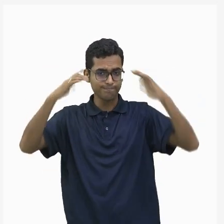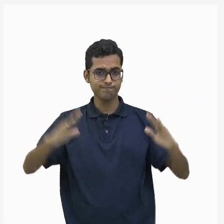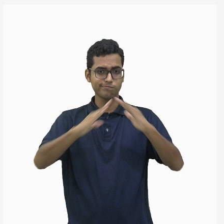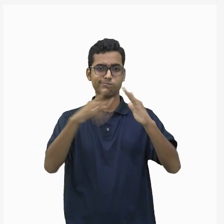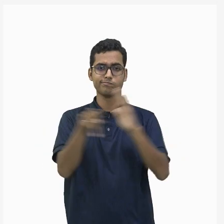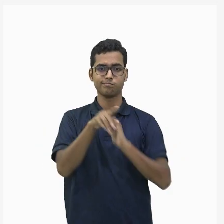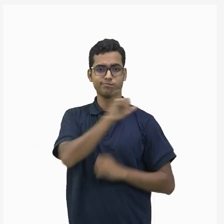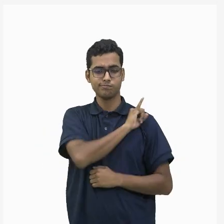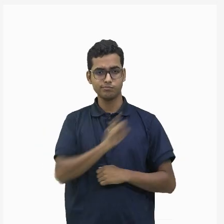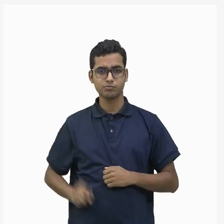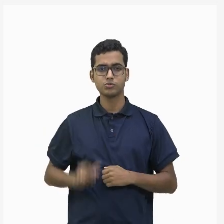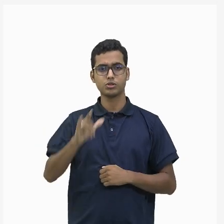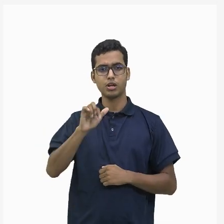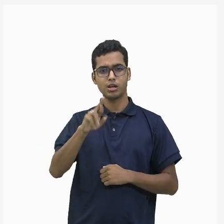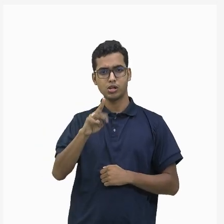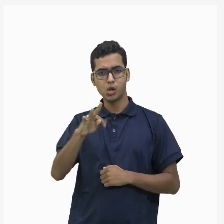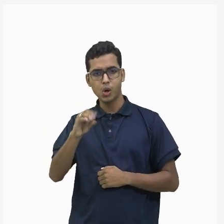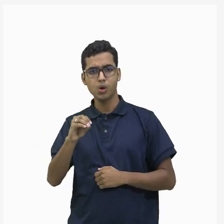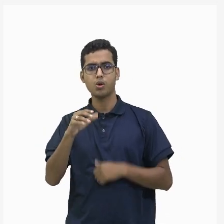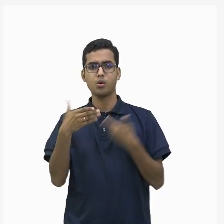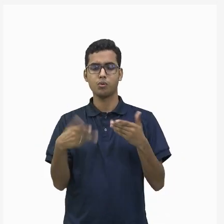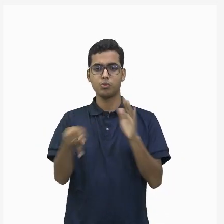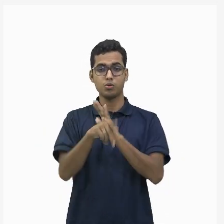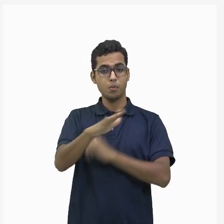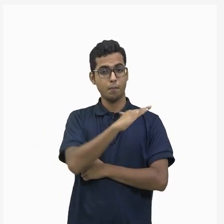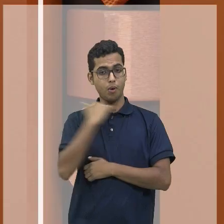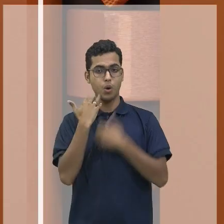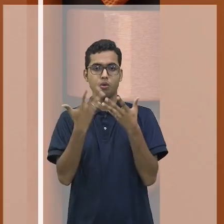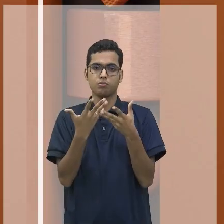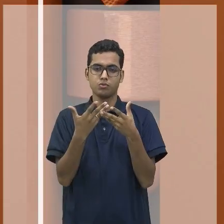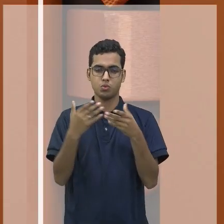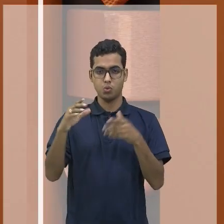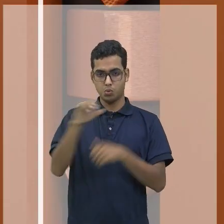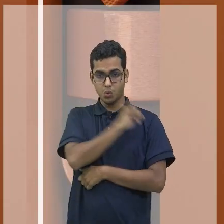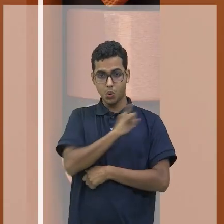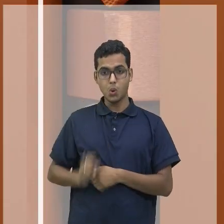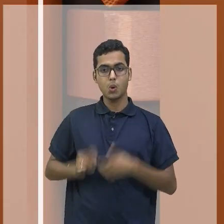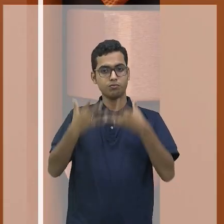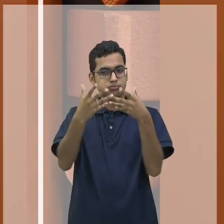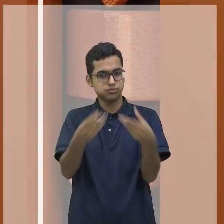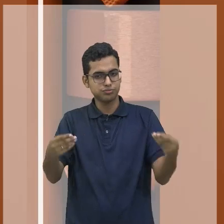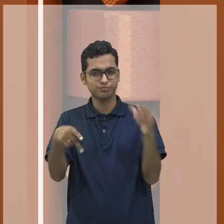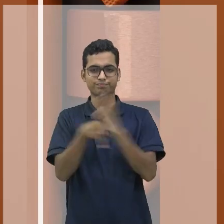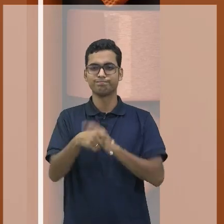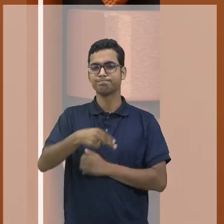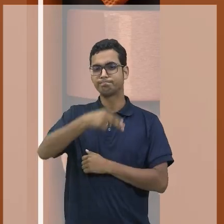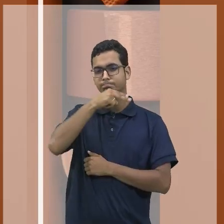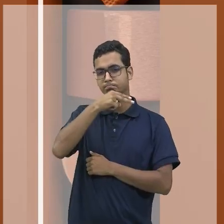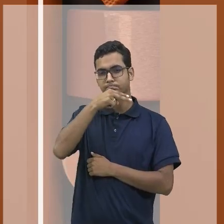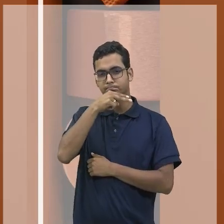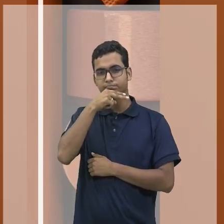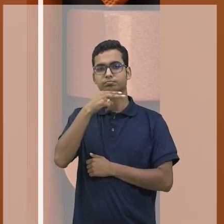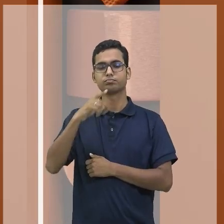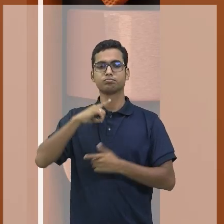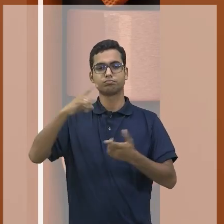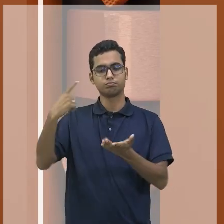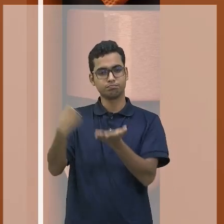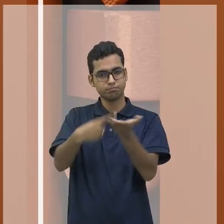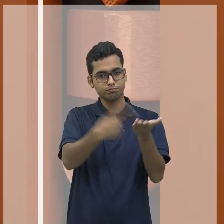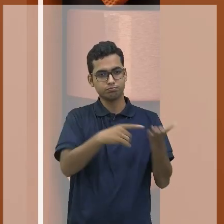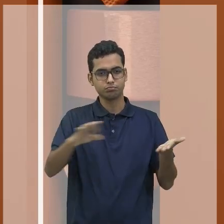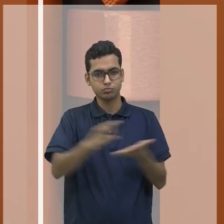Magno se esfacelou, então, com a sua morte. Lembra lá, né? Os netos, na verdade, vão, então, aí assinar o Tratado